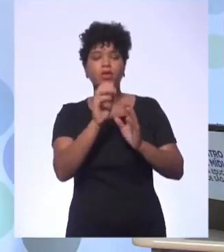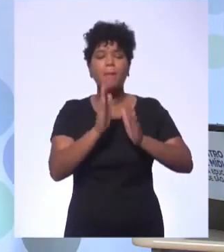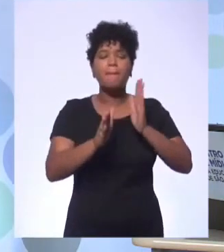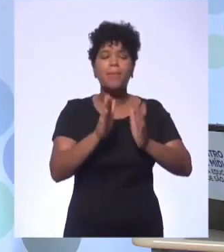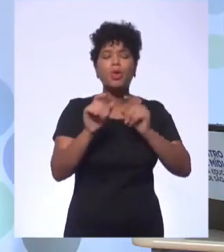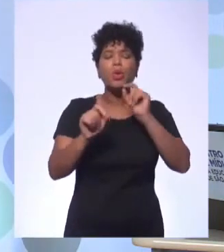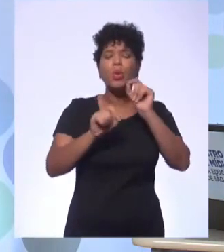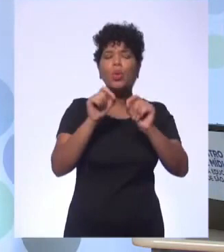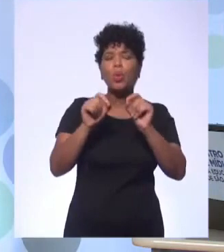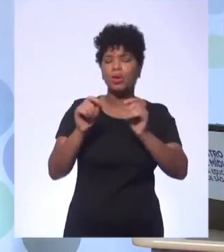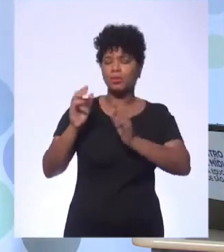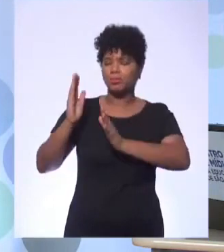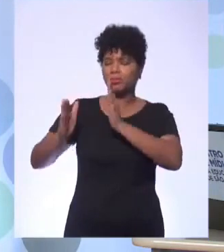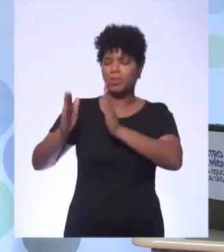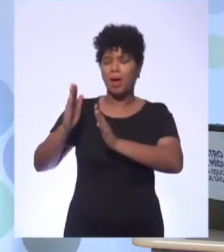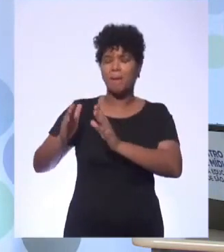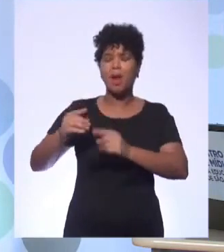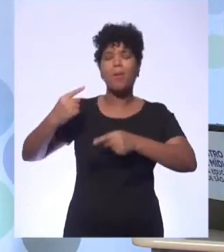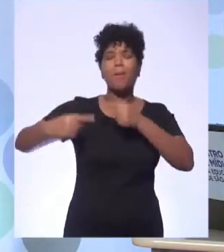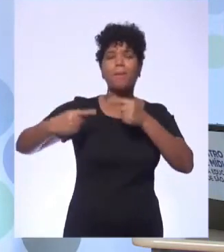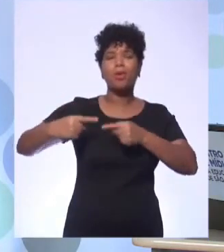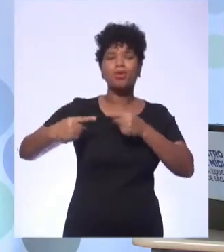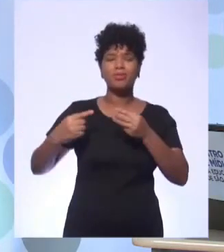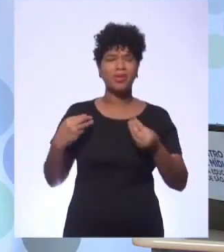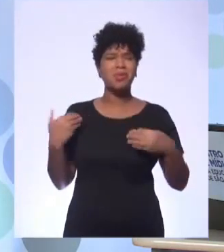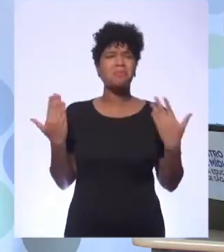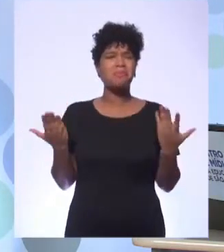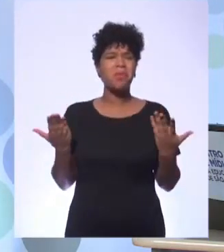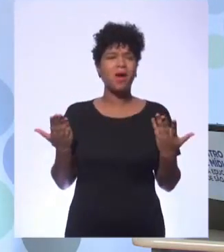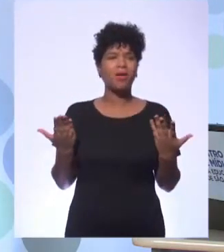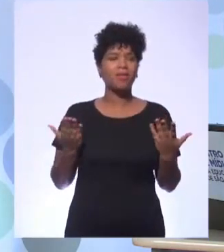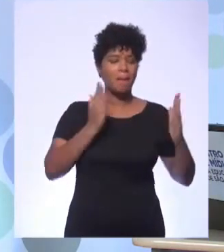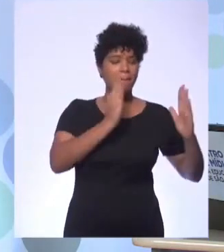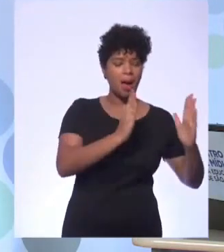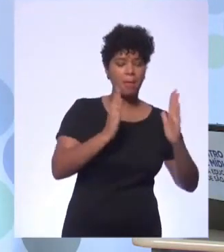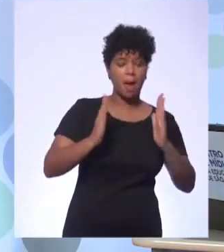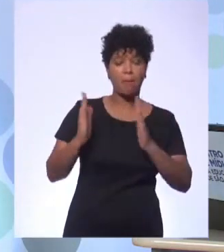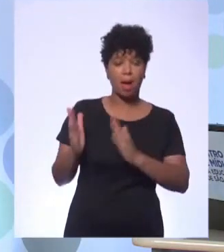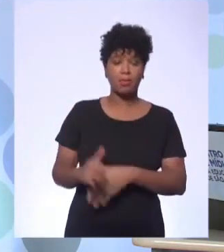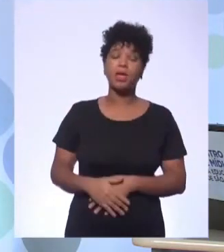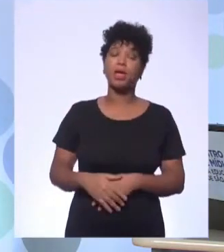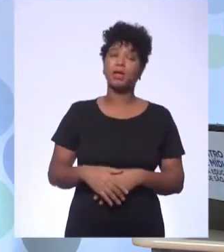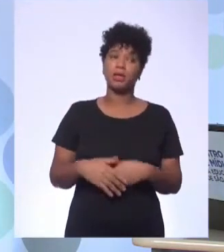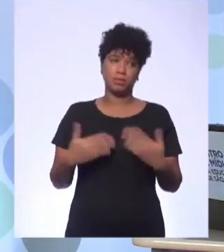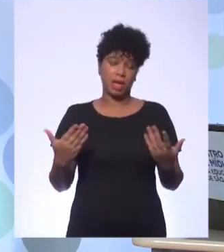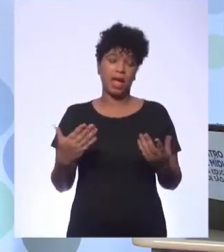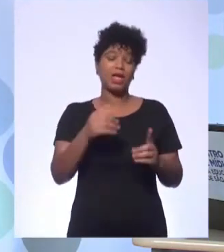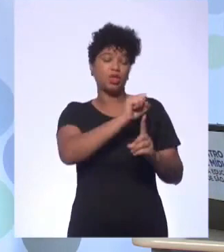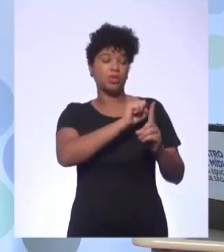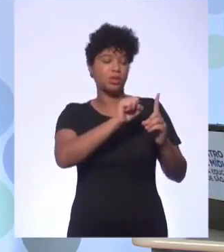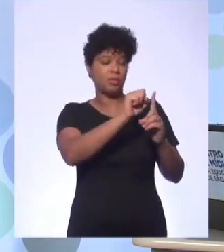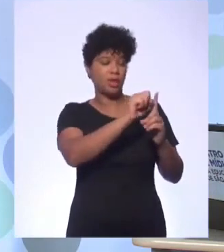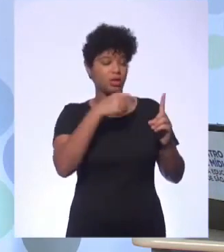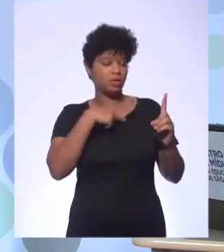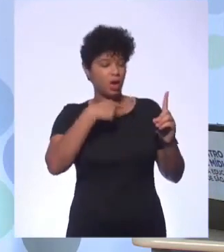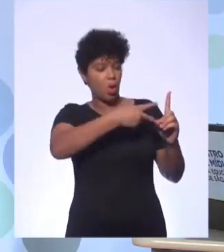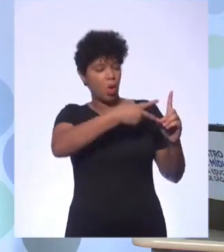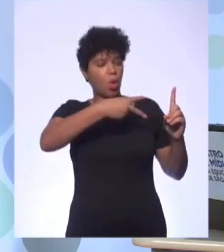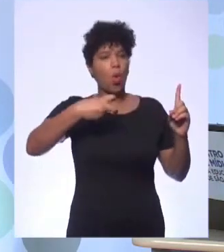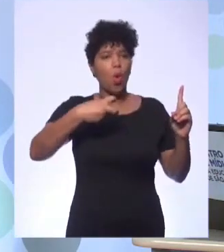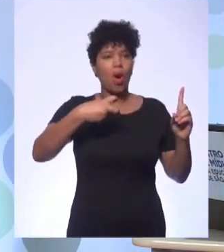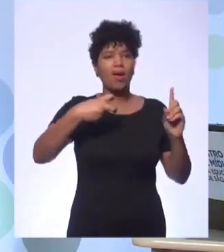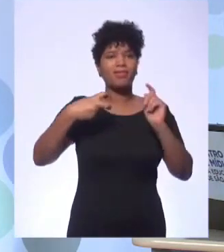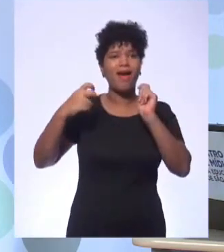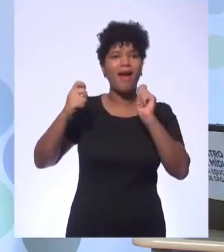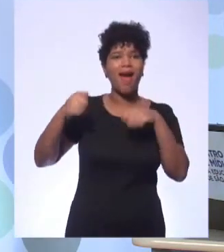a ver. Uma vez que a obra artística ela é um recorte de determinada sociedade em determinado tempo. Então,